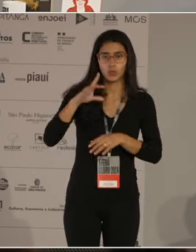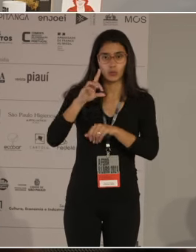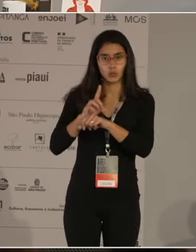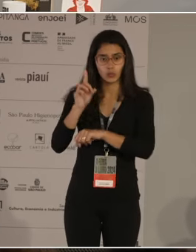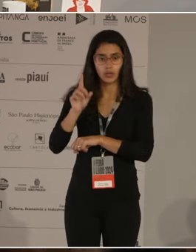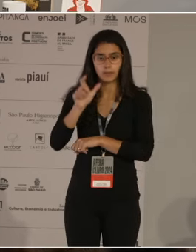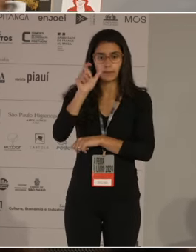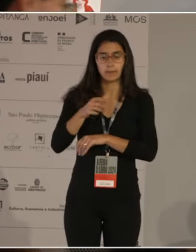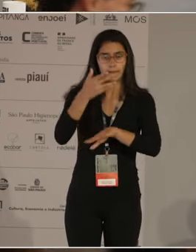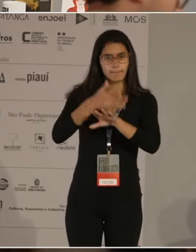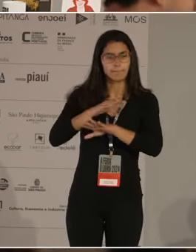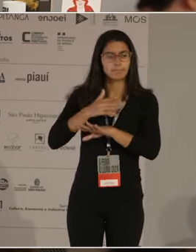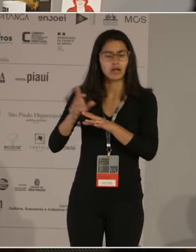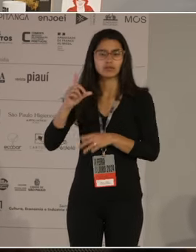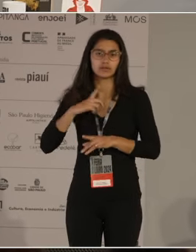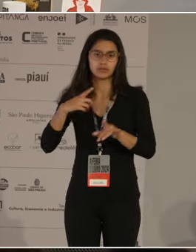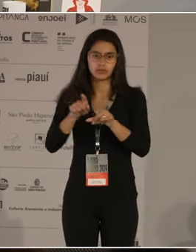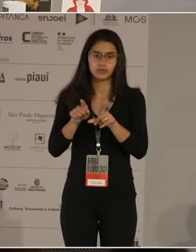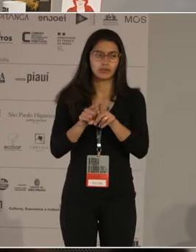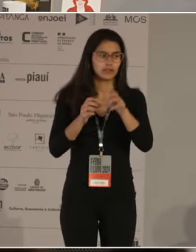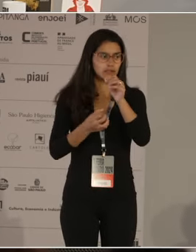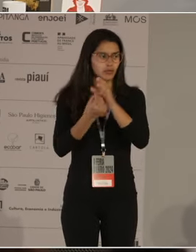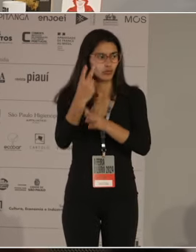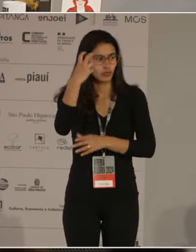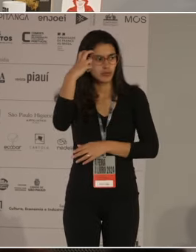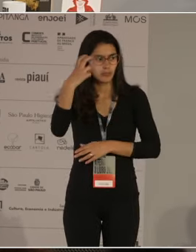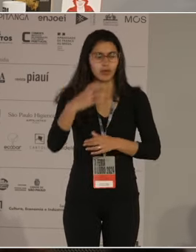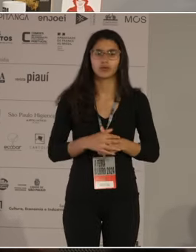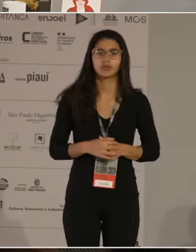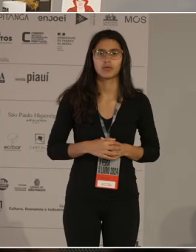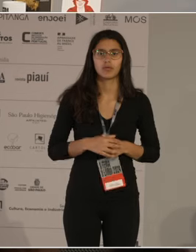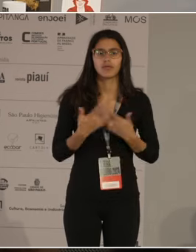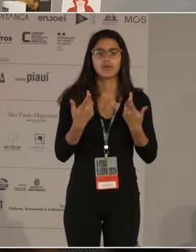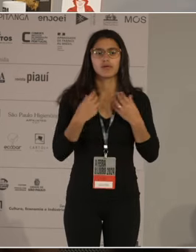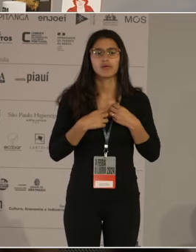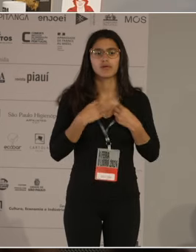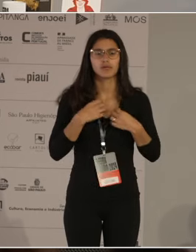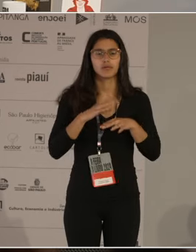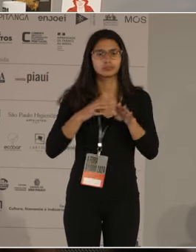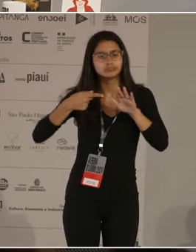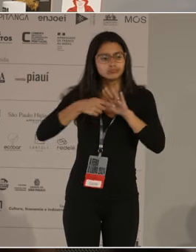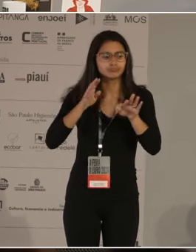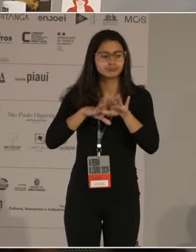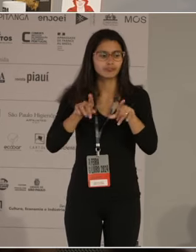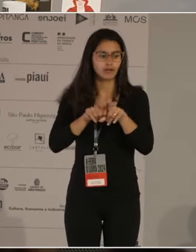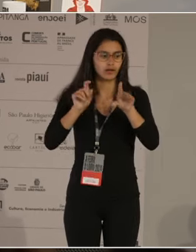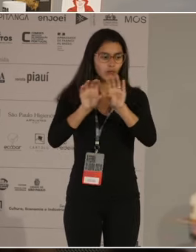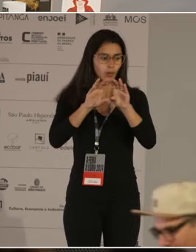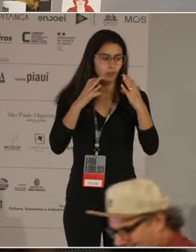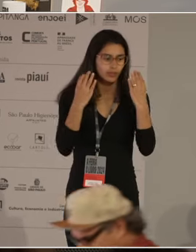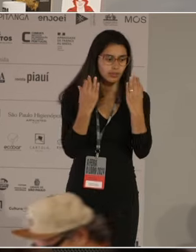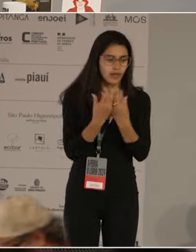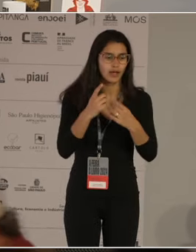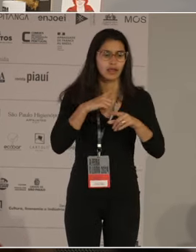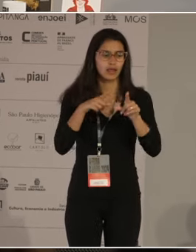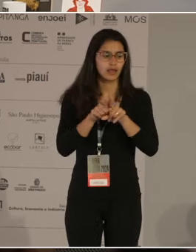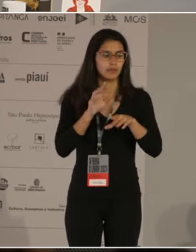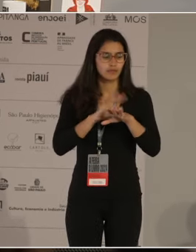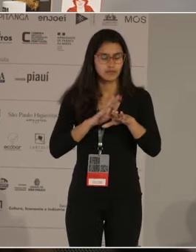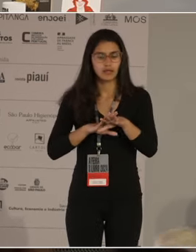essa questão da prática, né? Da produção de conhecimento científico. Esse mergulho que você fez na comunidade de arqueólogas